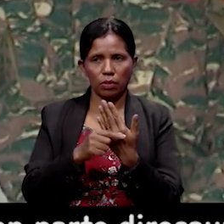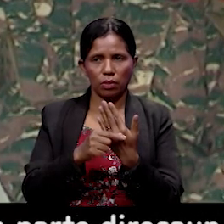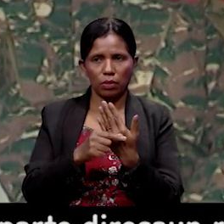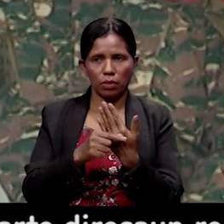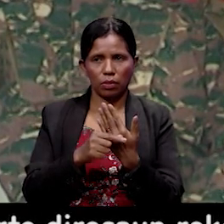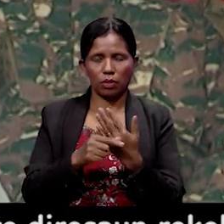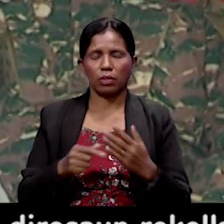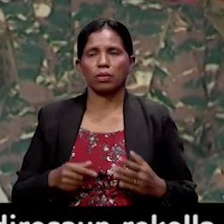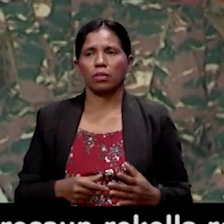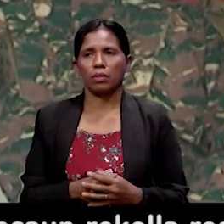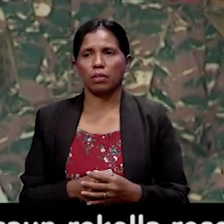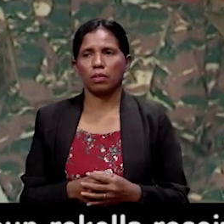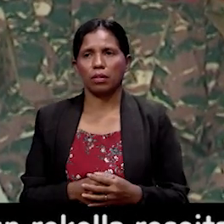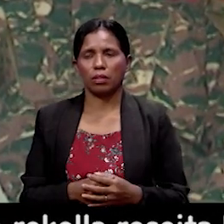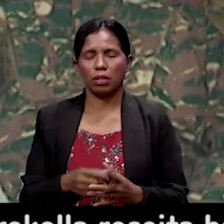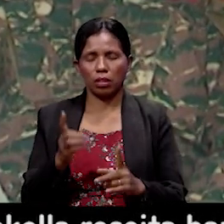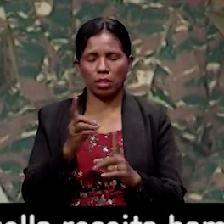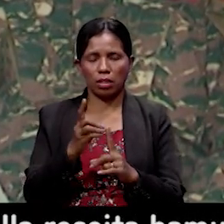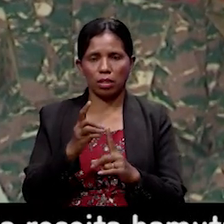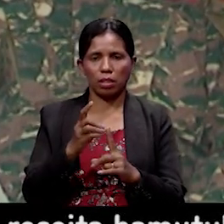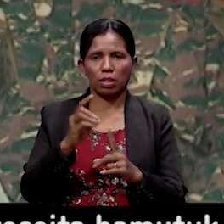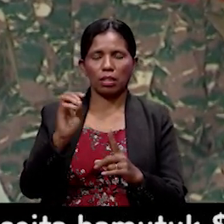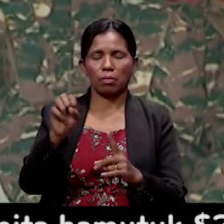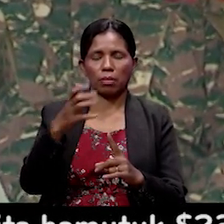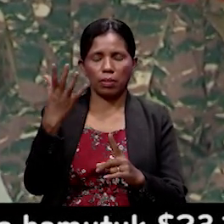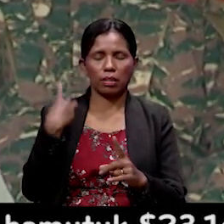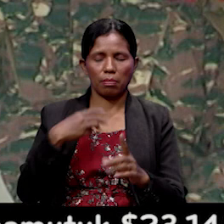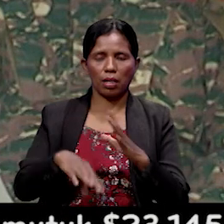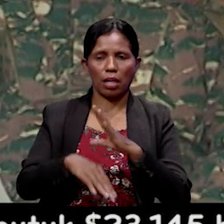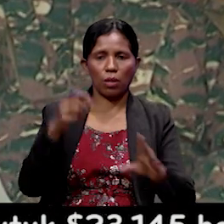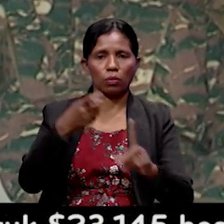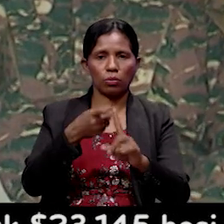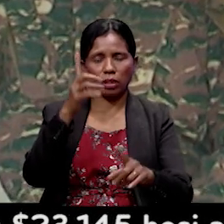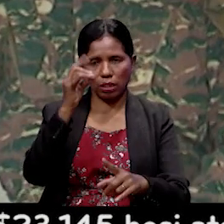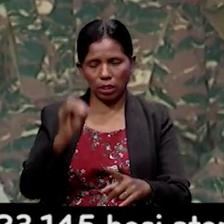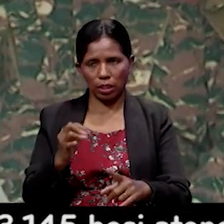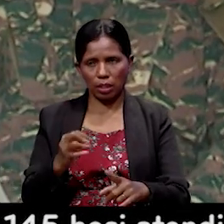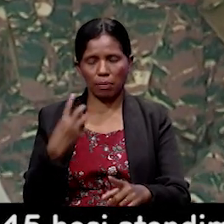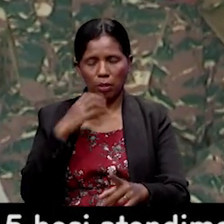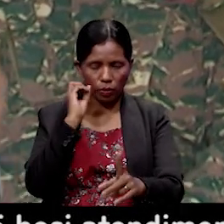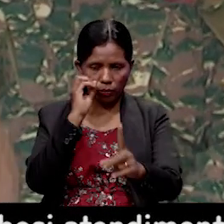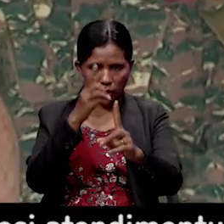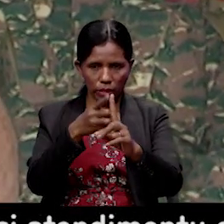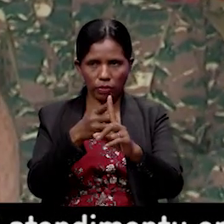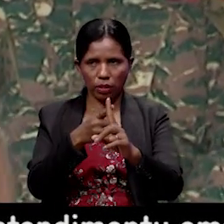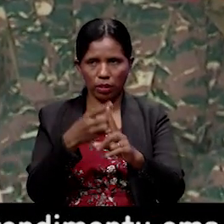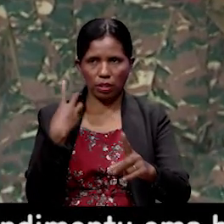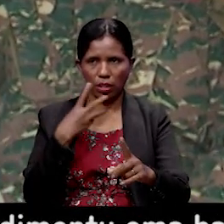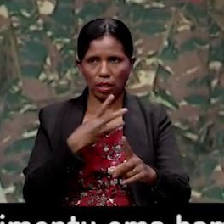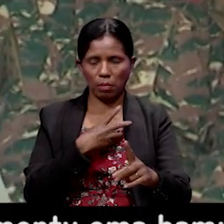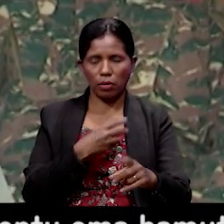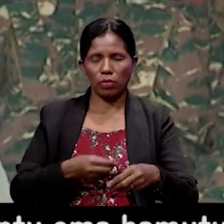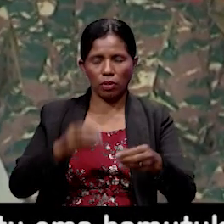15 de junho, a minha saída de Dili, a minha objetivo é a minha ato